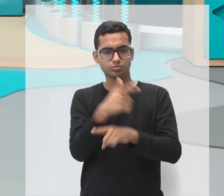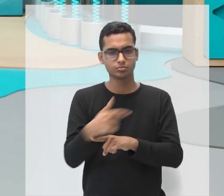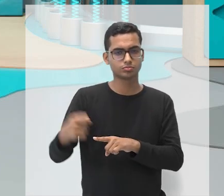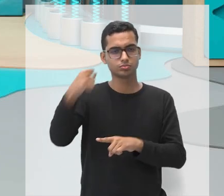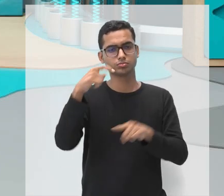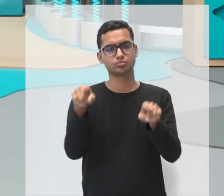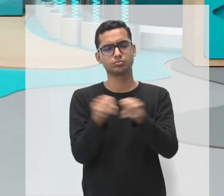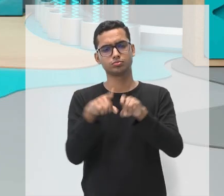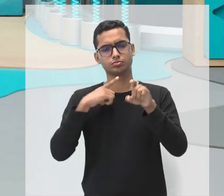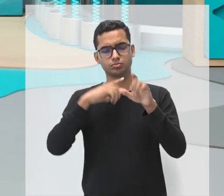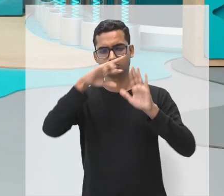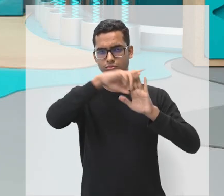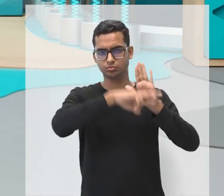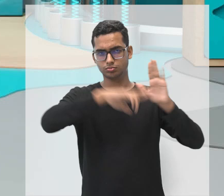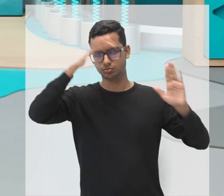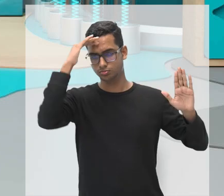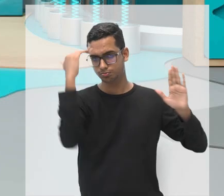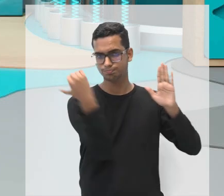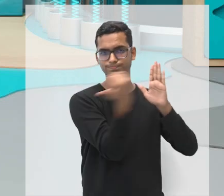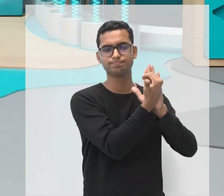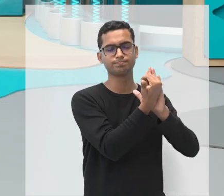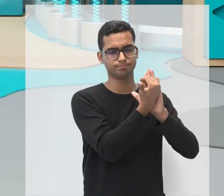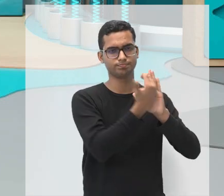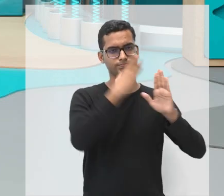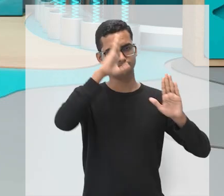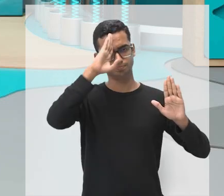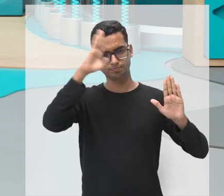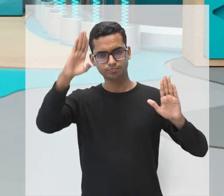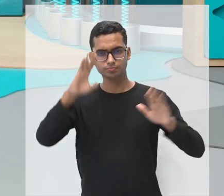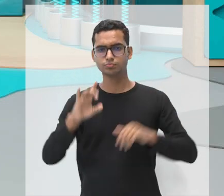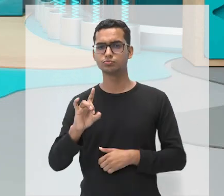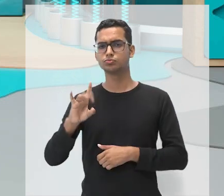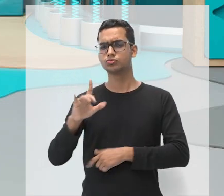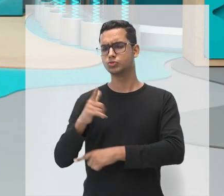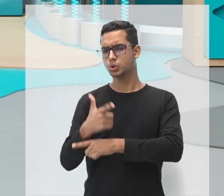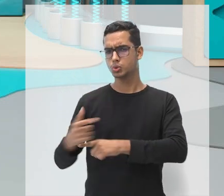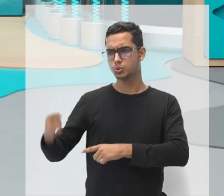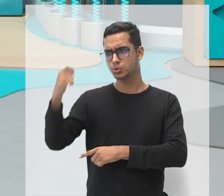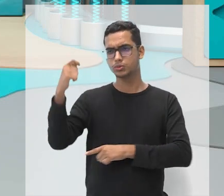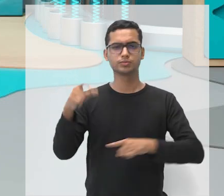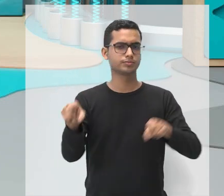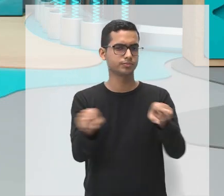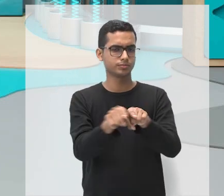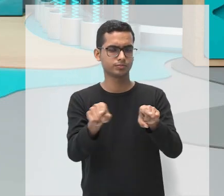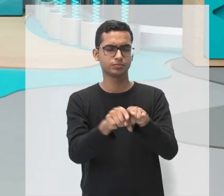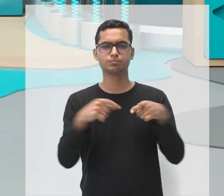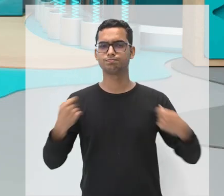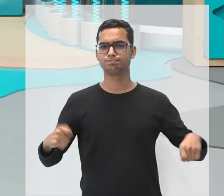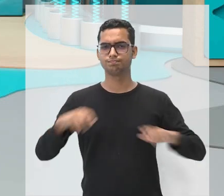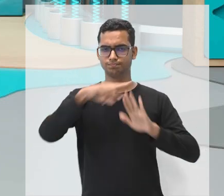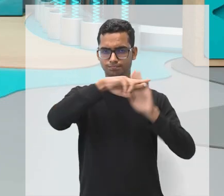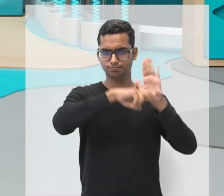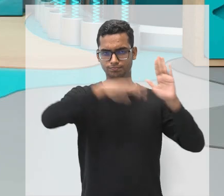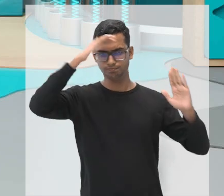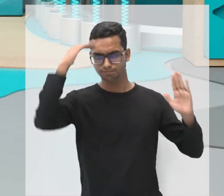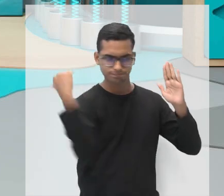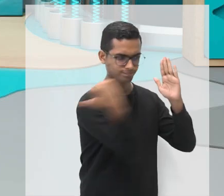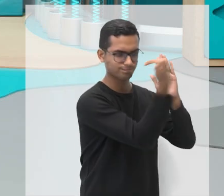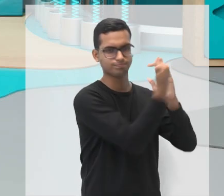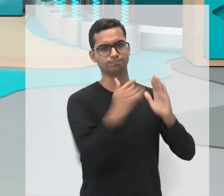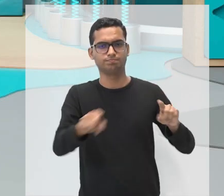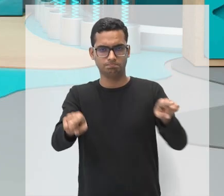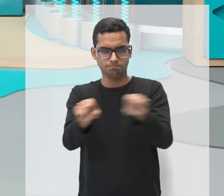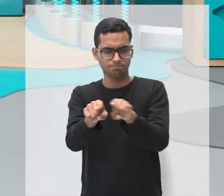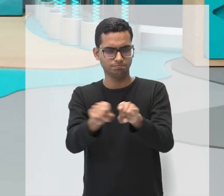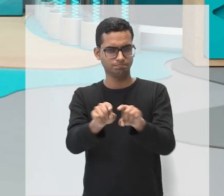absoluto respeito às regras. Então, o importante não é só vencer, eu preciso lembrar de respeitar essas regras, perfeito?